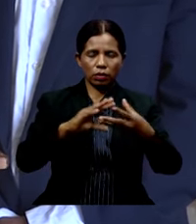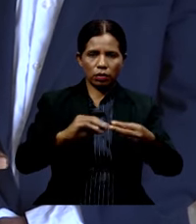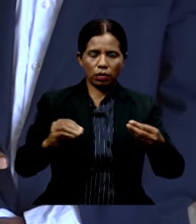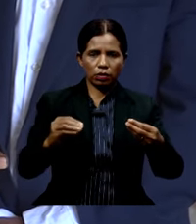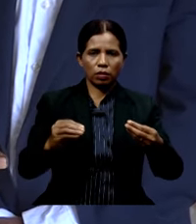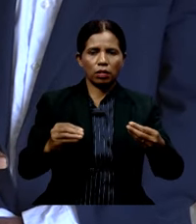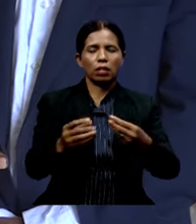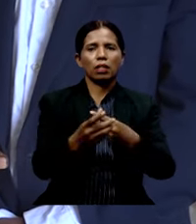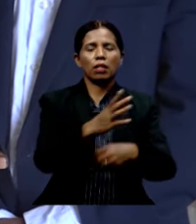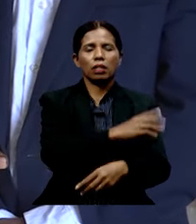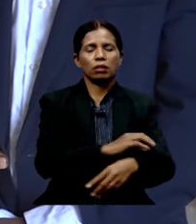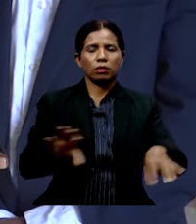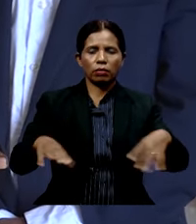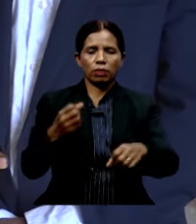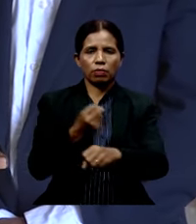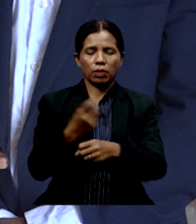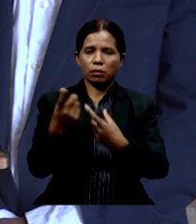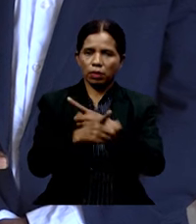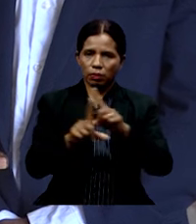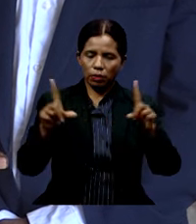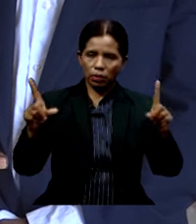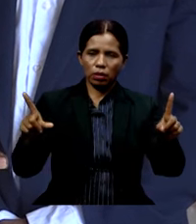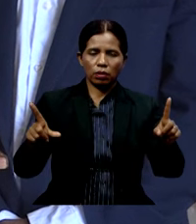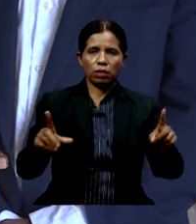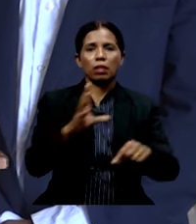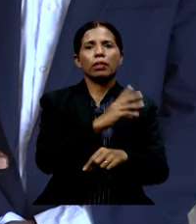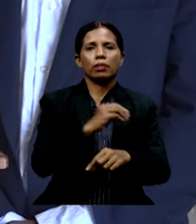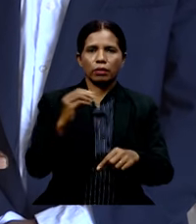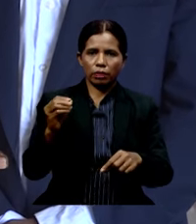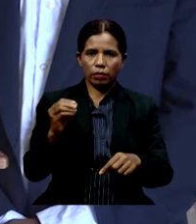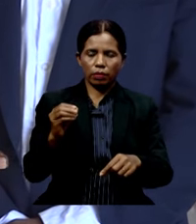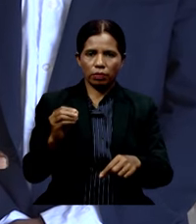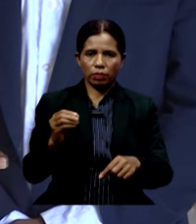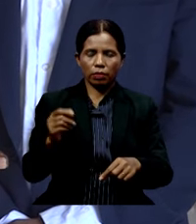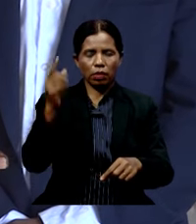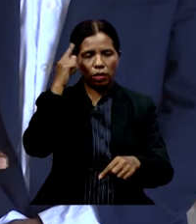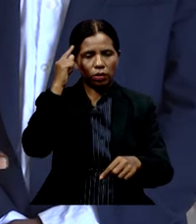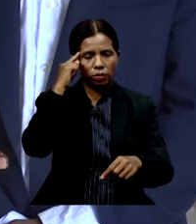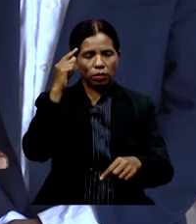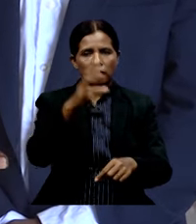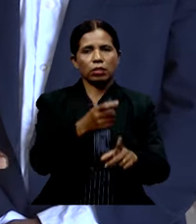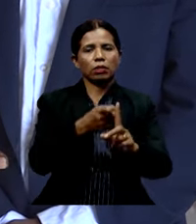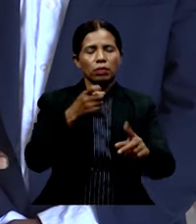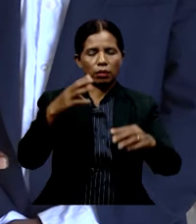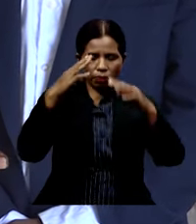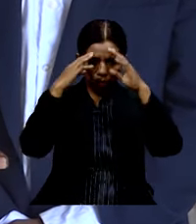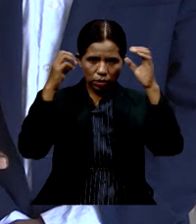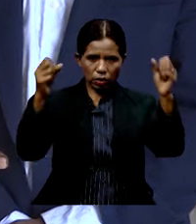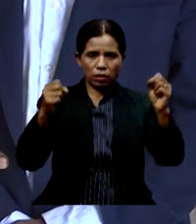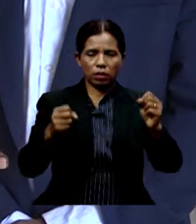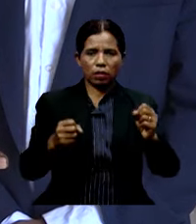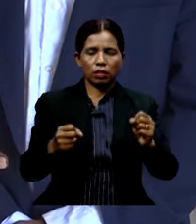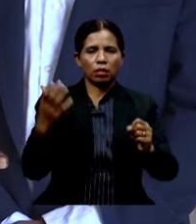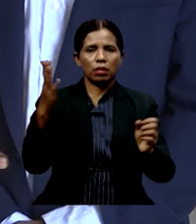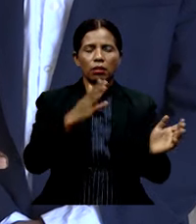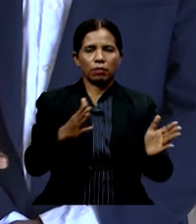luta, libertação nian, nomos pensamento crítico, senhor presidente nian, e